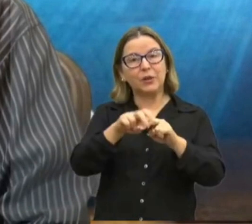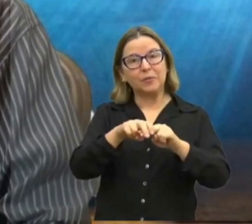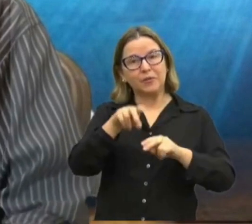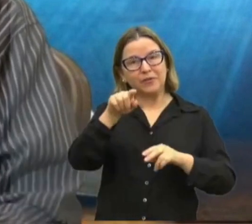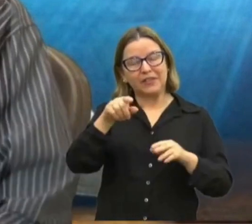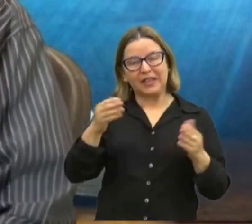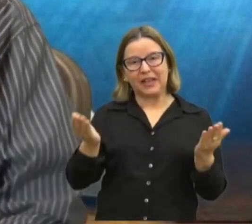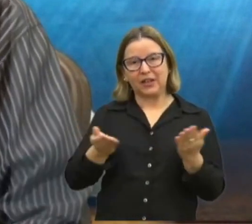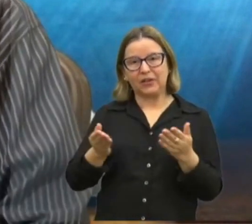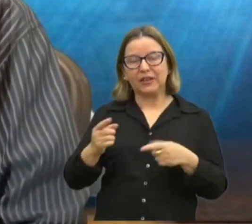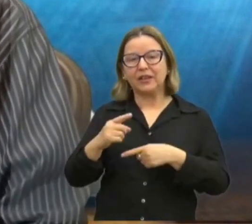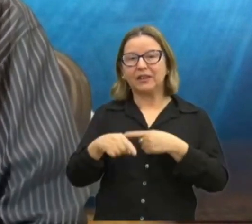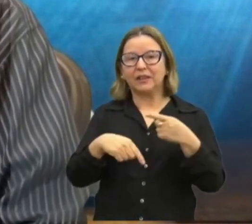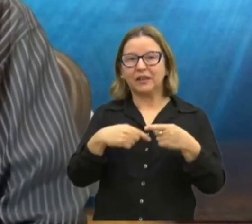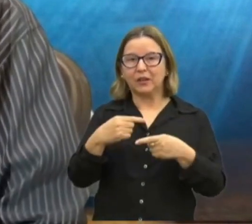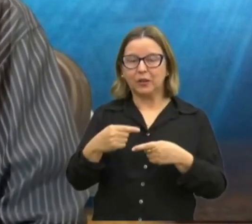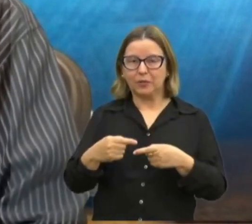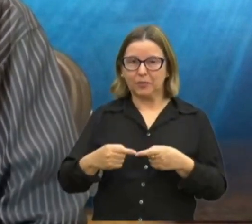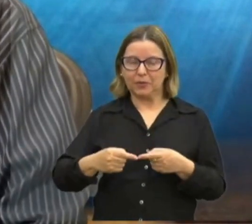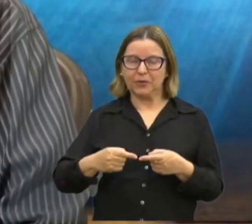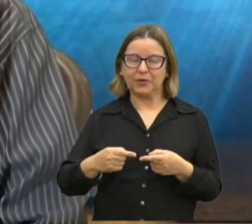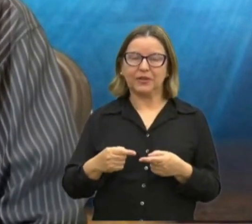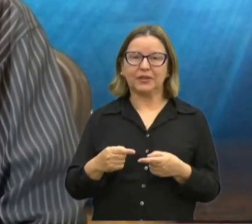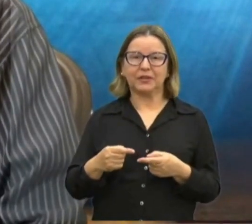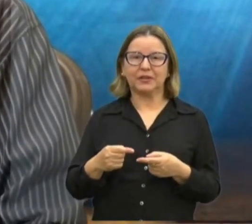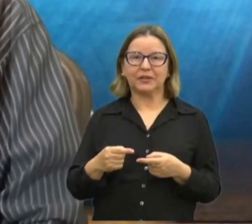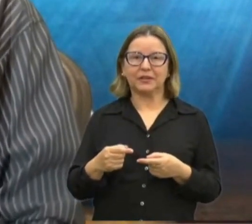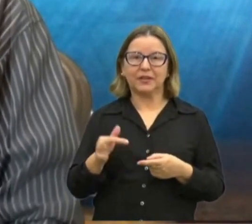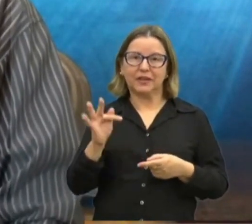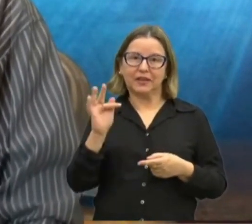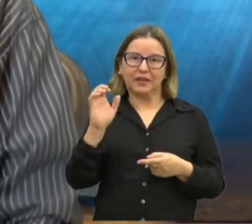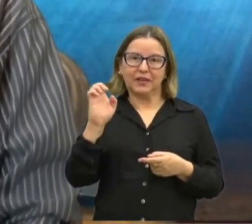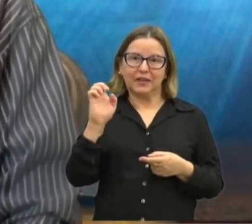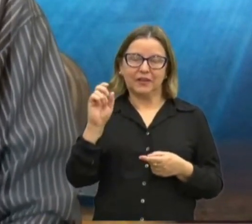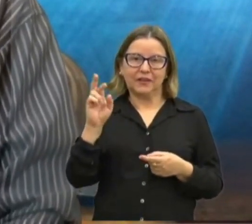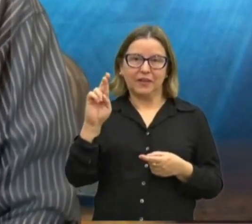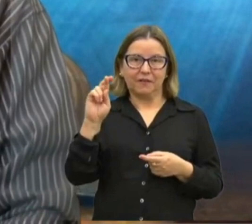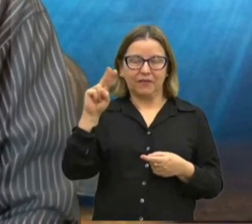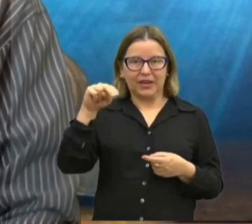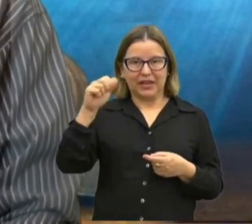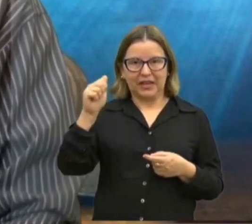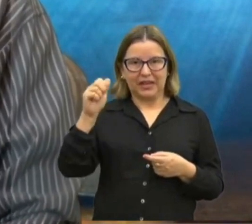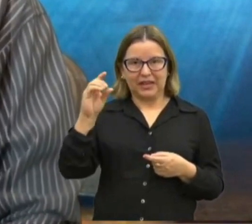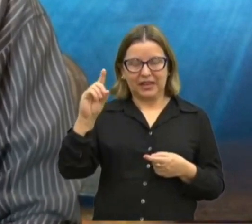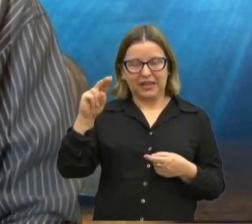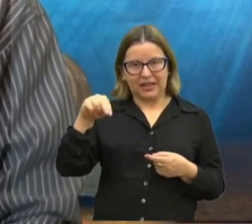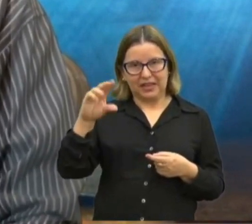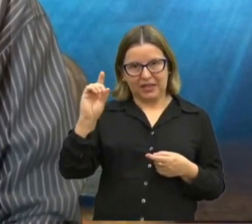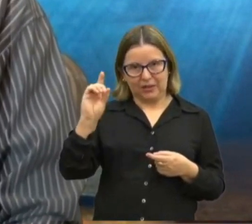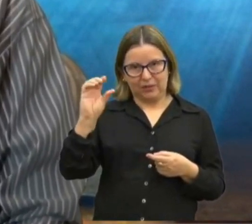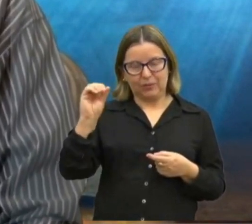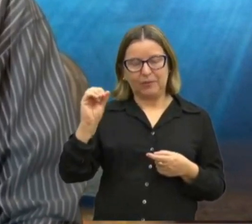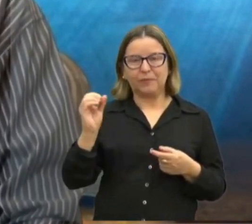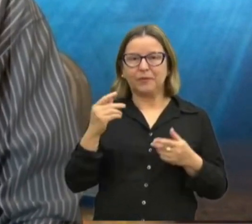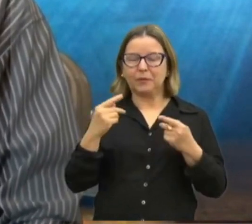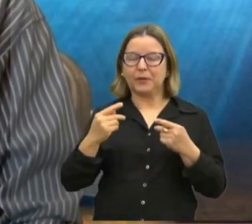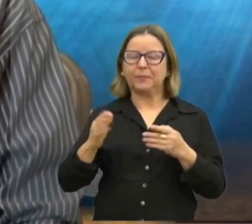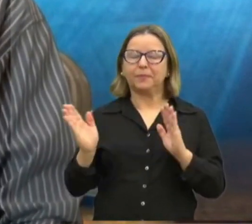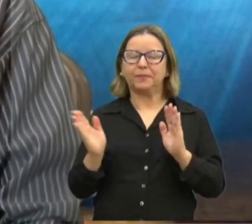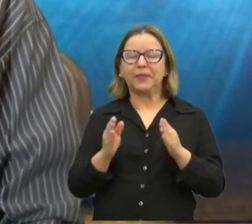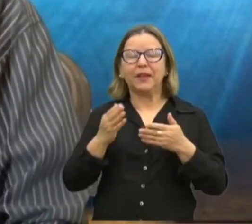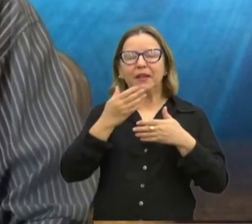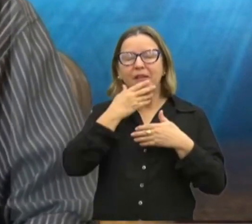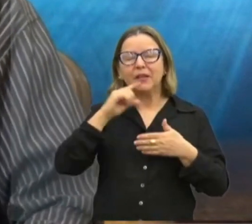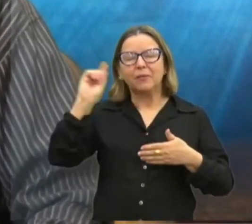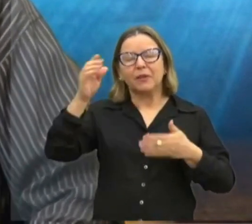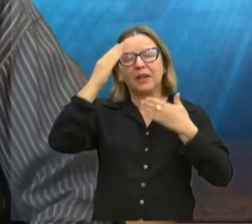nós vamos logo em seguida passar a palavra para o nosso irmão Fernando Prison. Pai, eu agradeço ao Senhor por esse